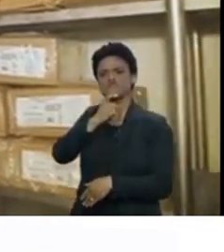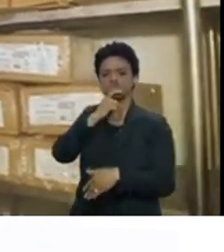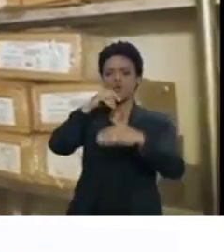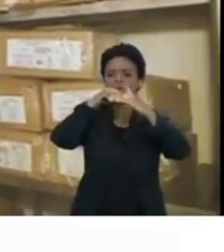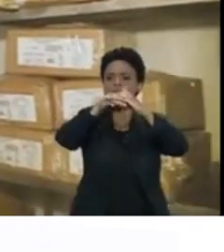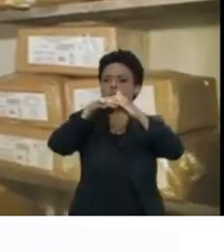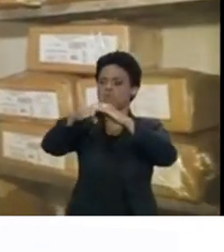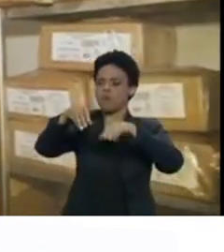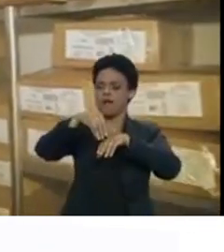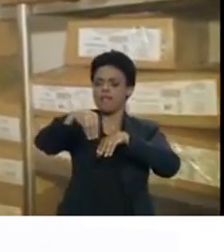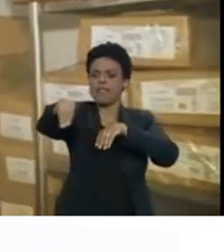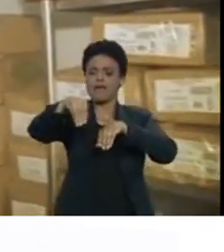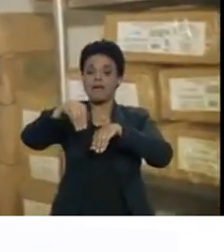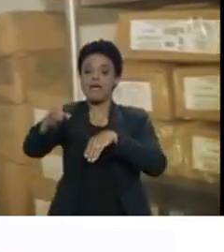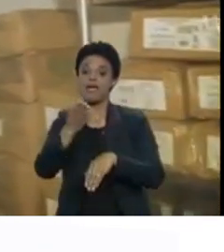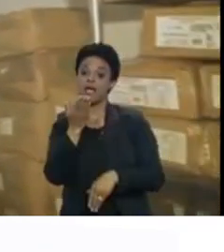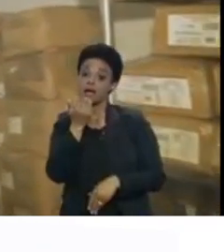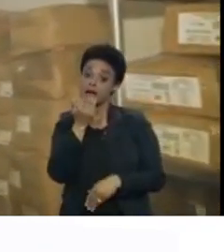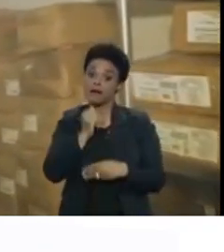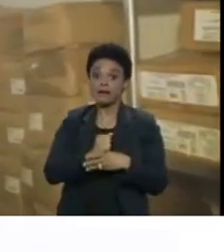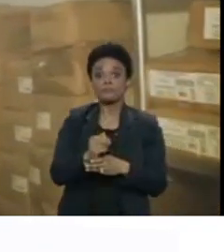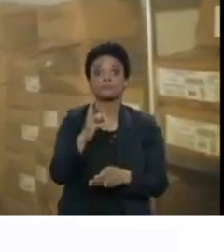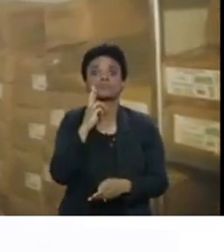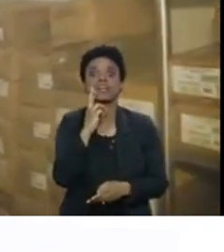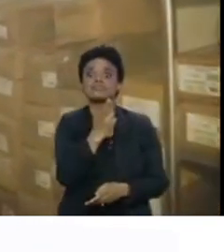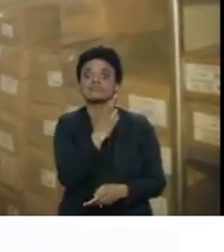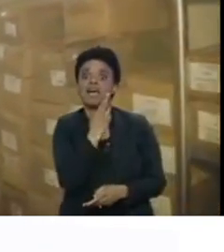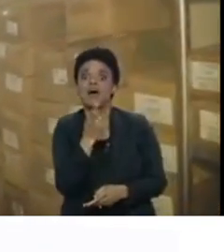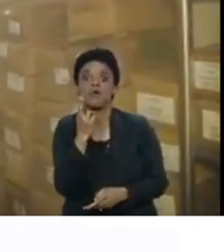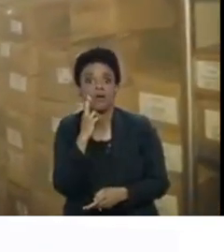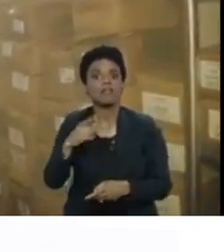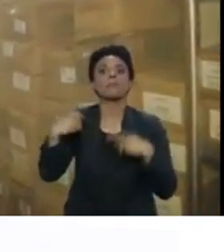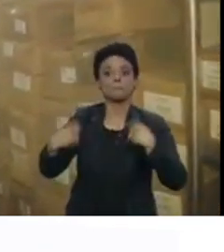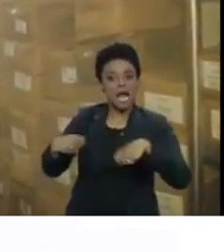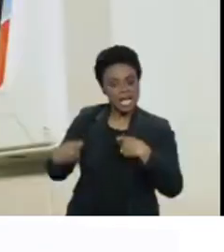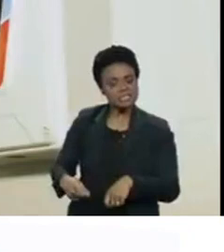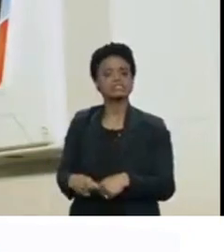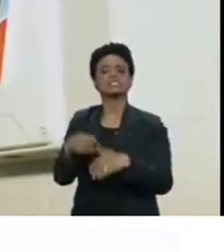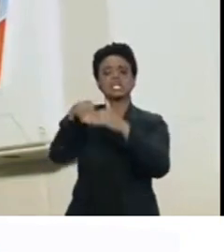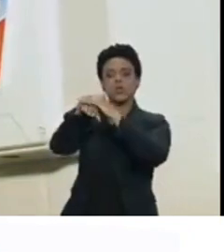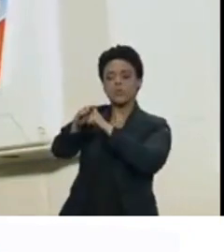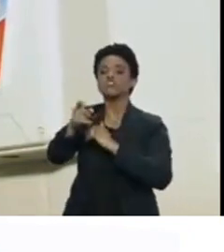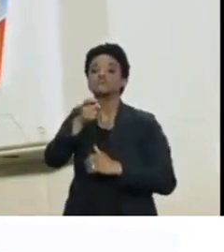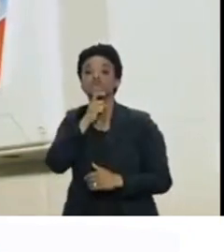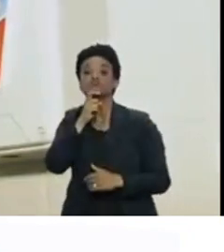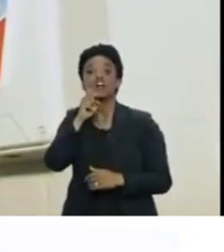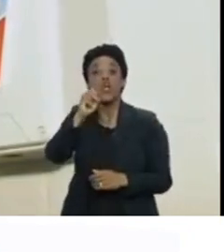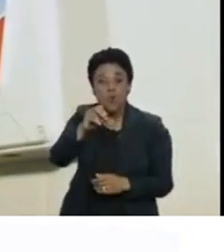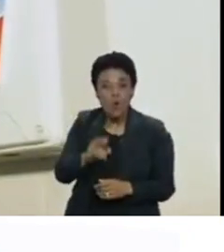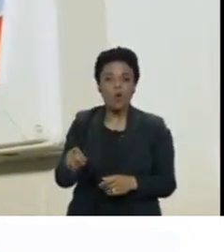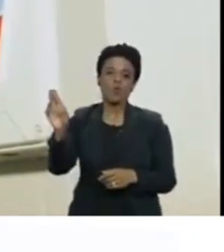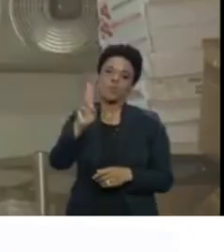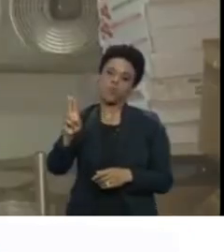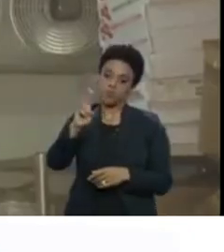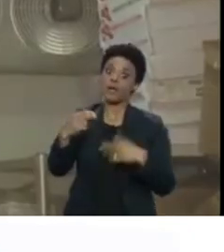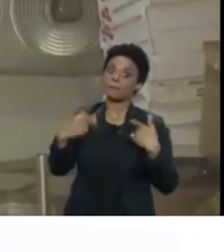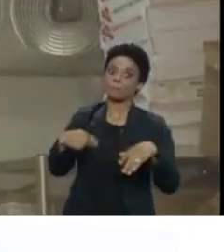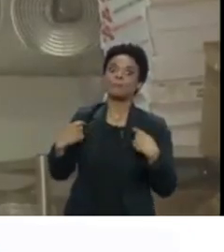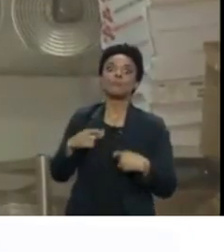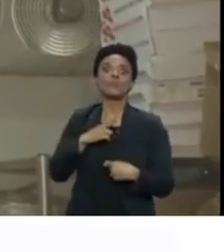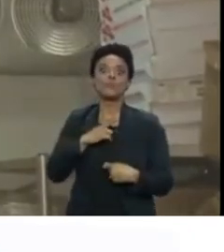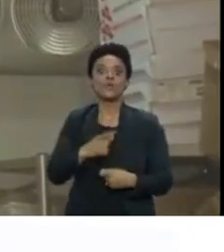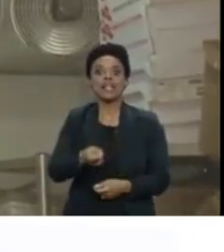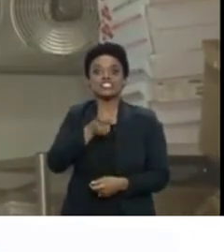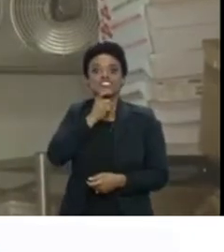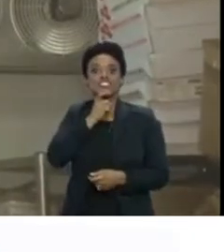têm um grande volume de alimentos para serem conservados. Todos eles só funcionam porque tem um sistema de refrigeração